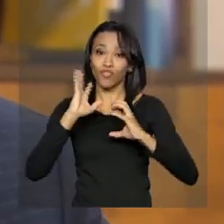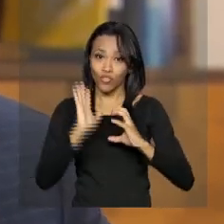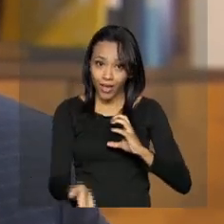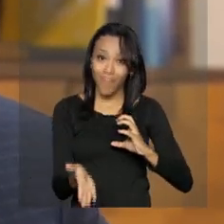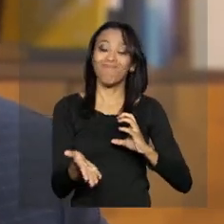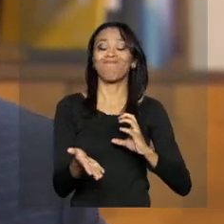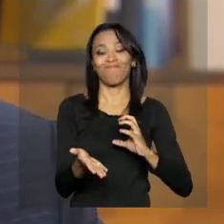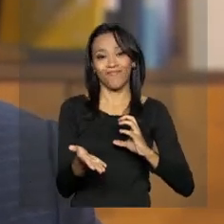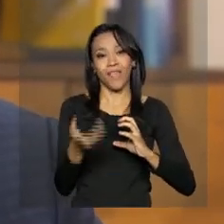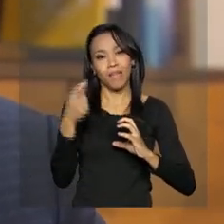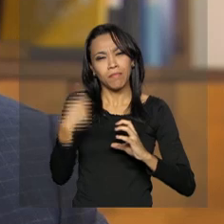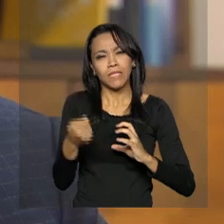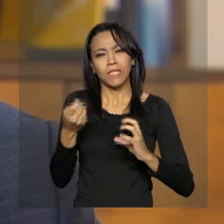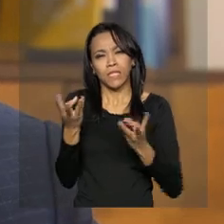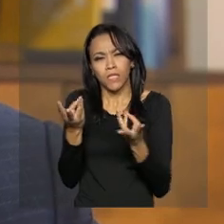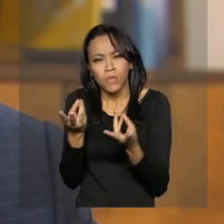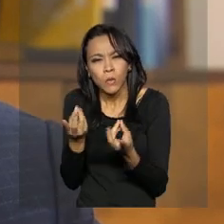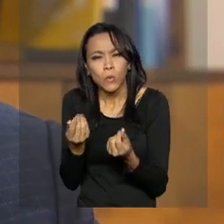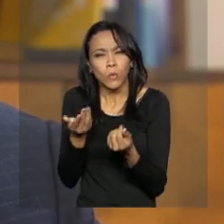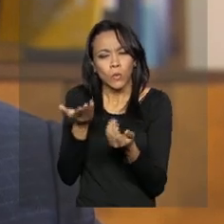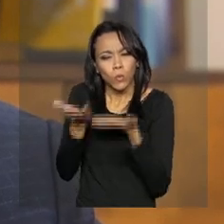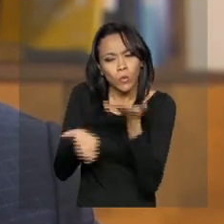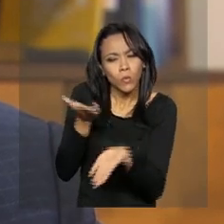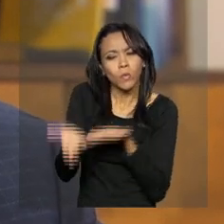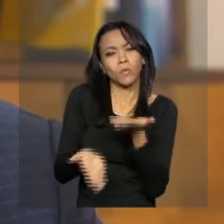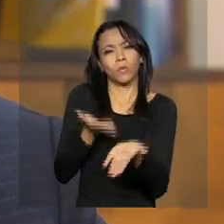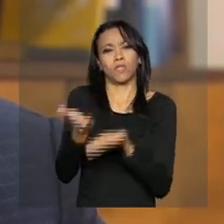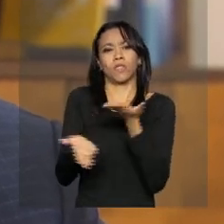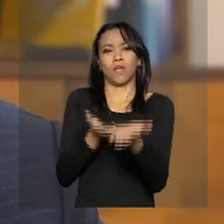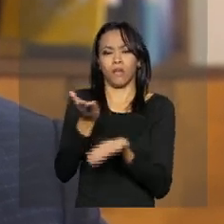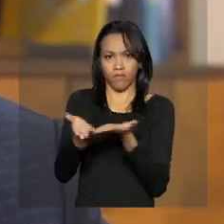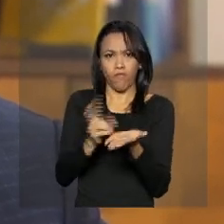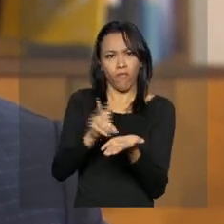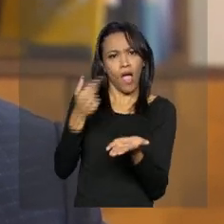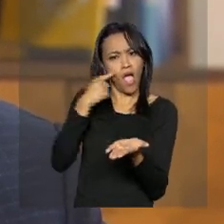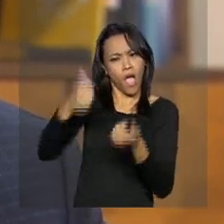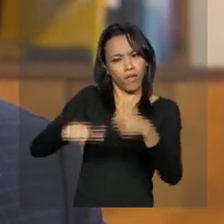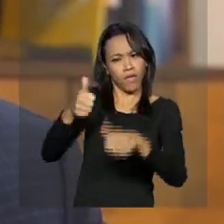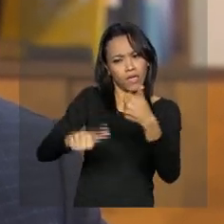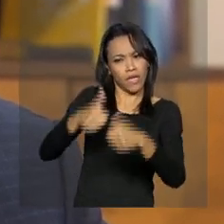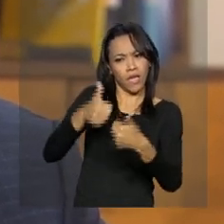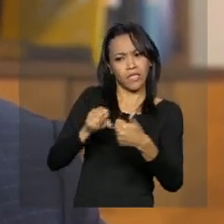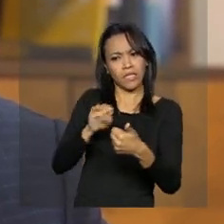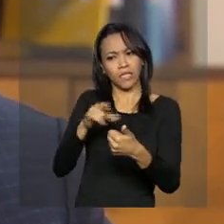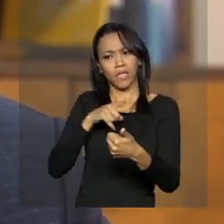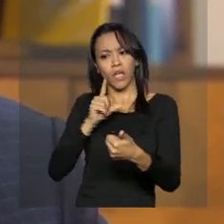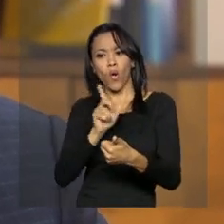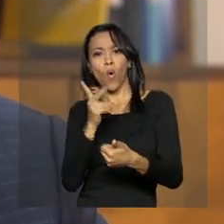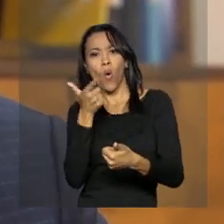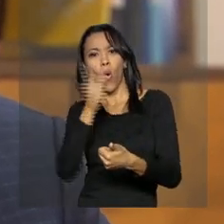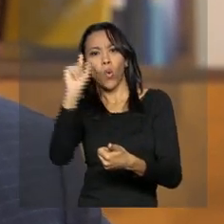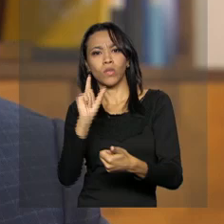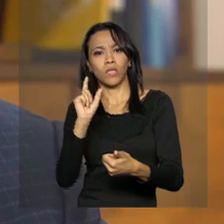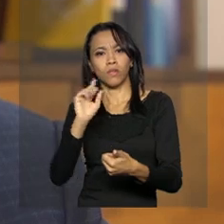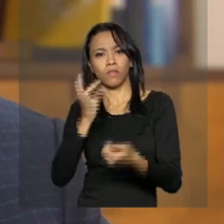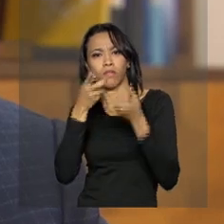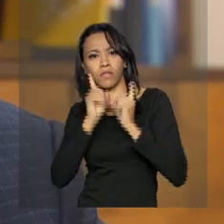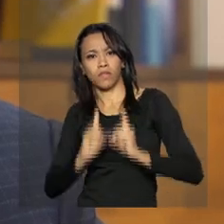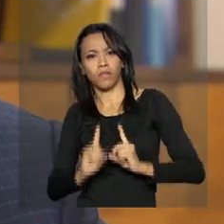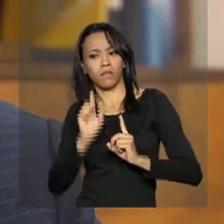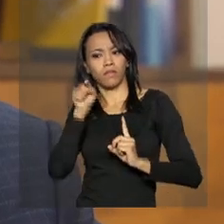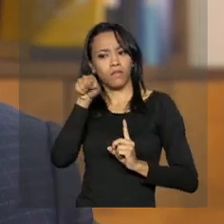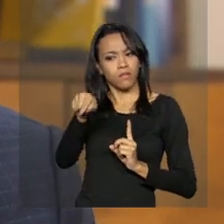diagnóstico refinado será avaliado também se há alguma outra anomalia